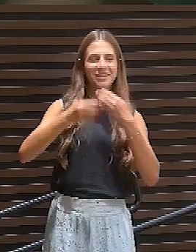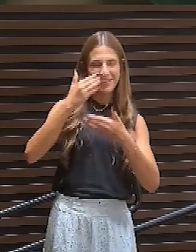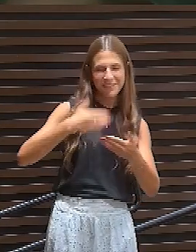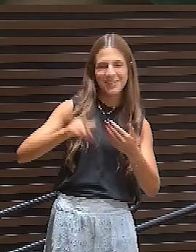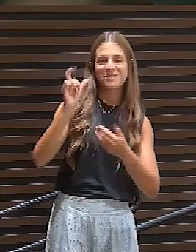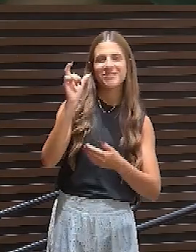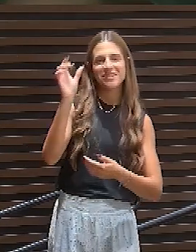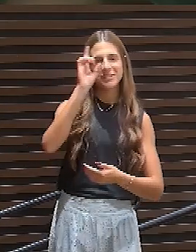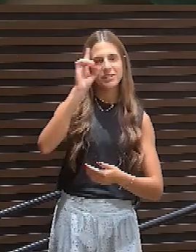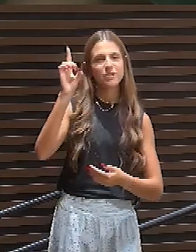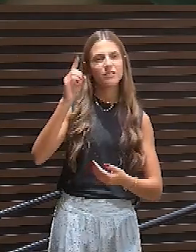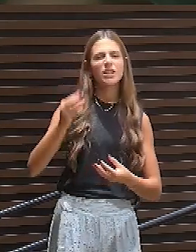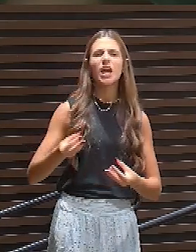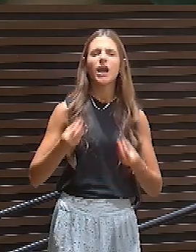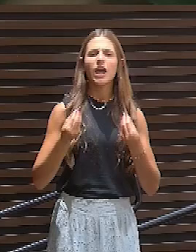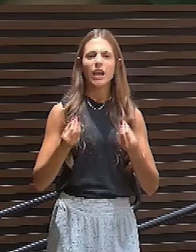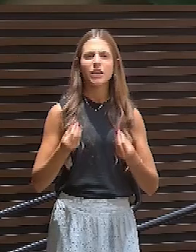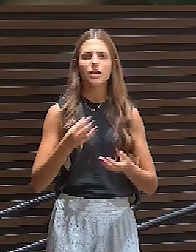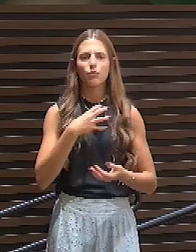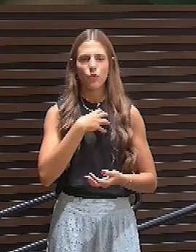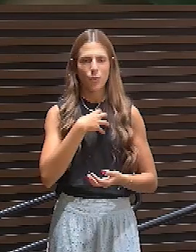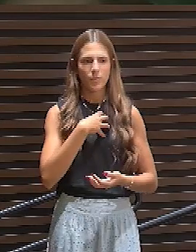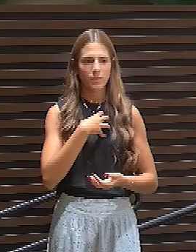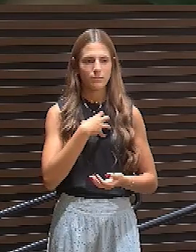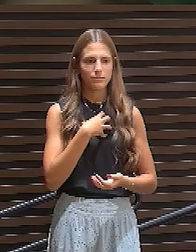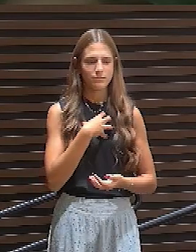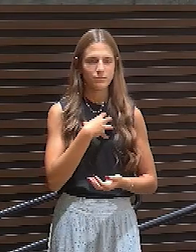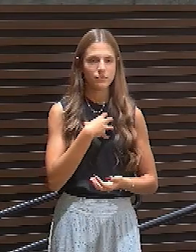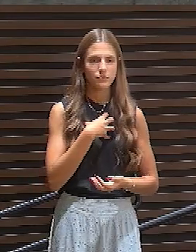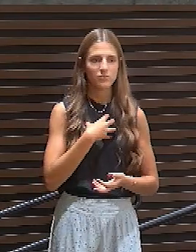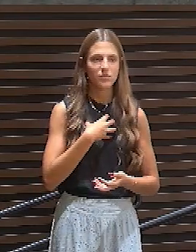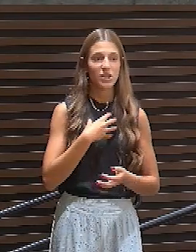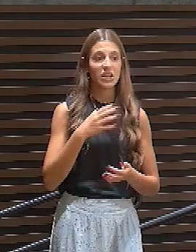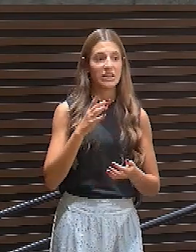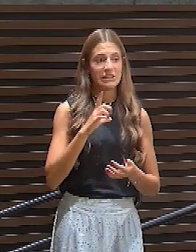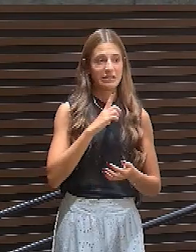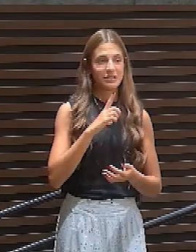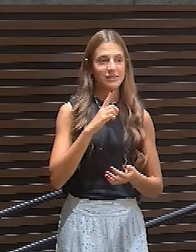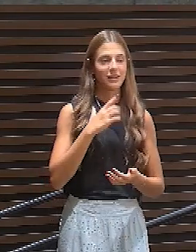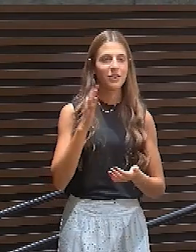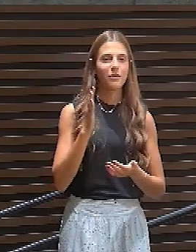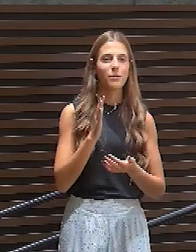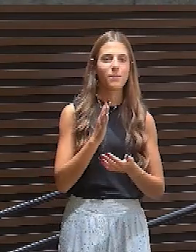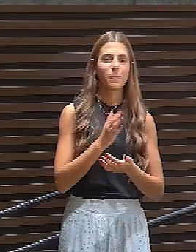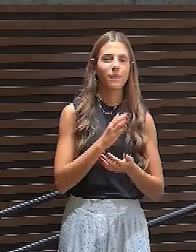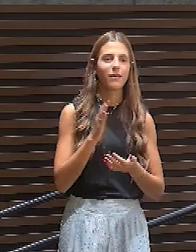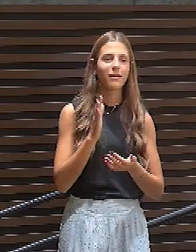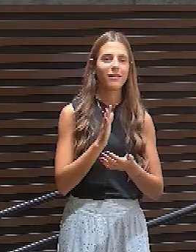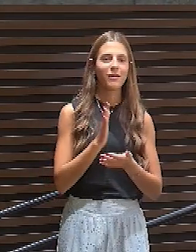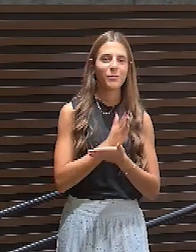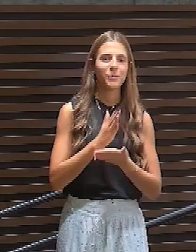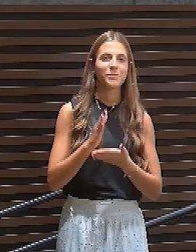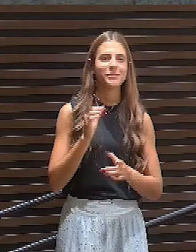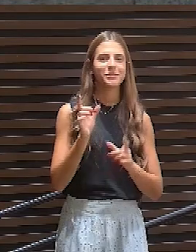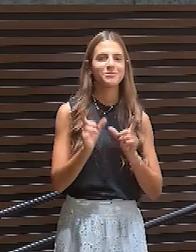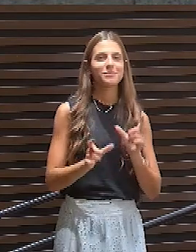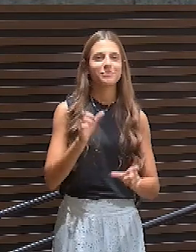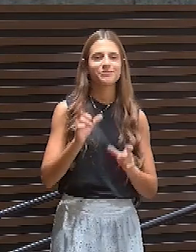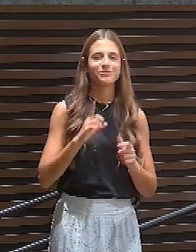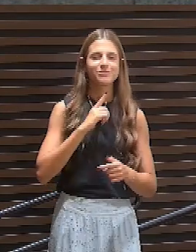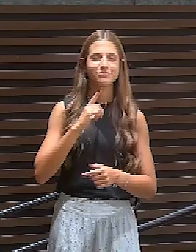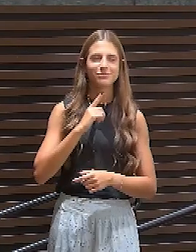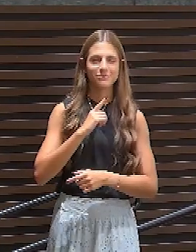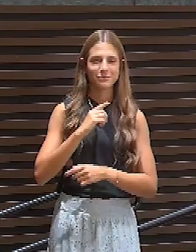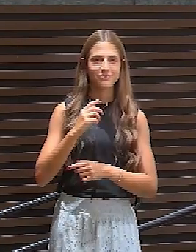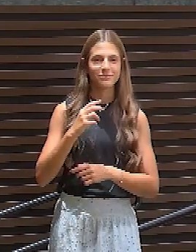maneira? Porque tem uns que têm umas vozes internas, umas coisas. Foi pela palavra? A